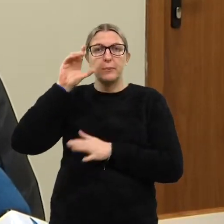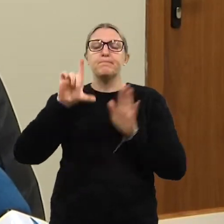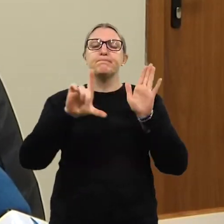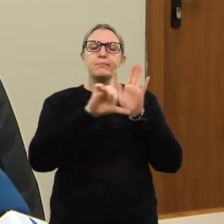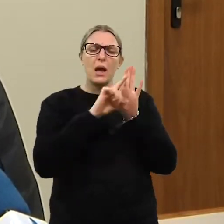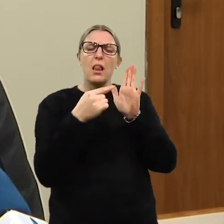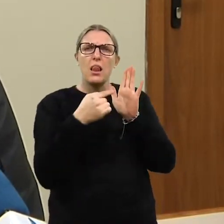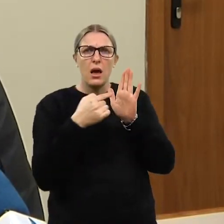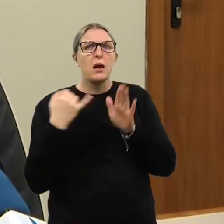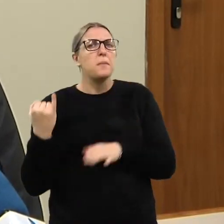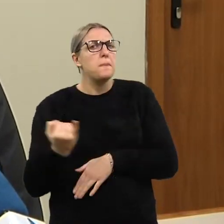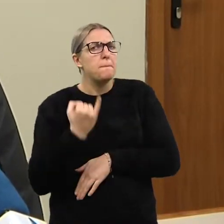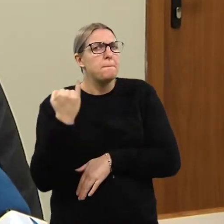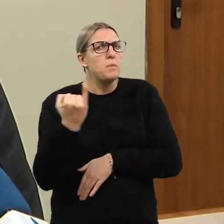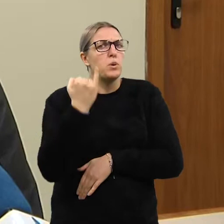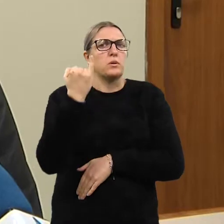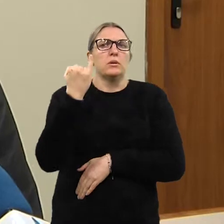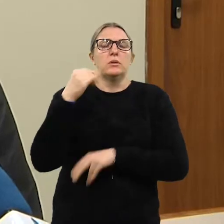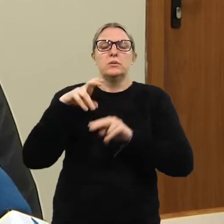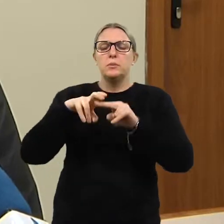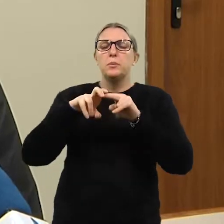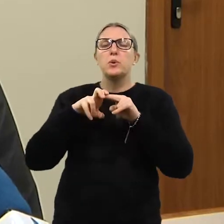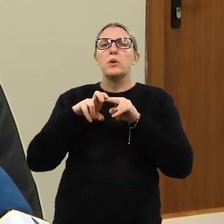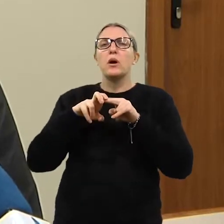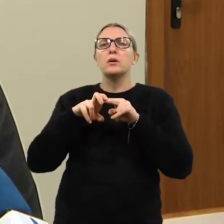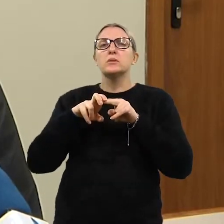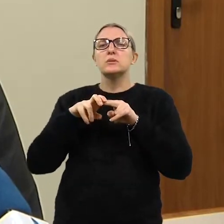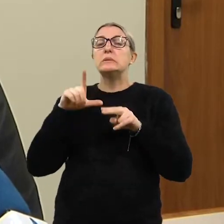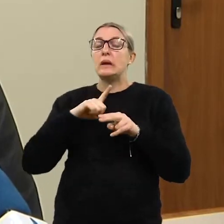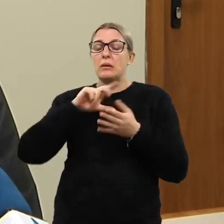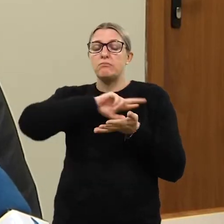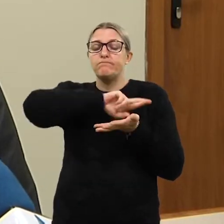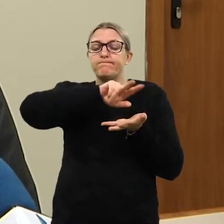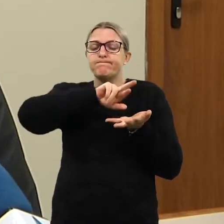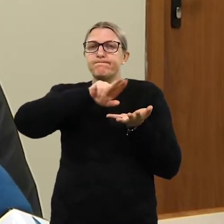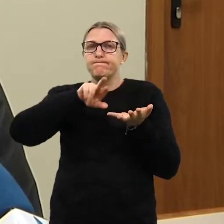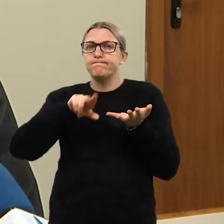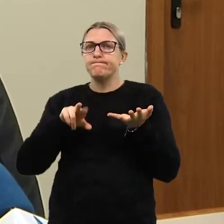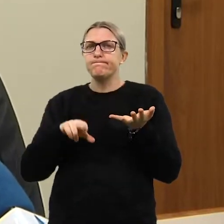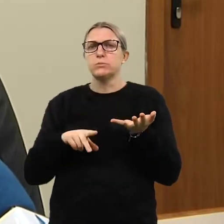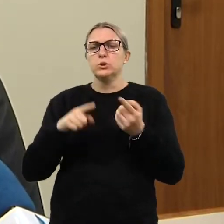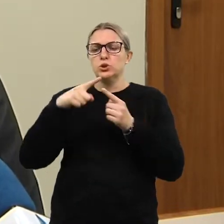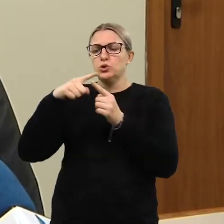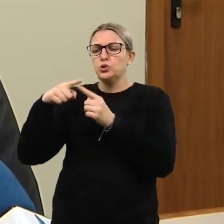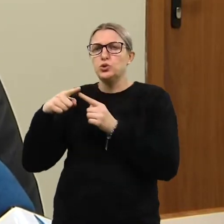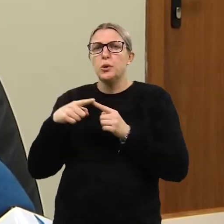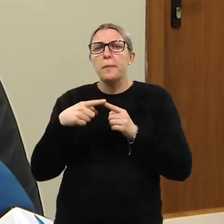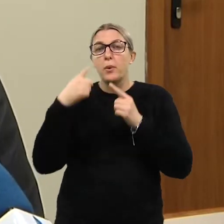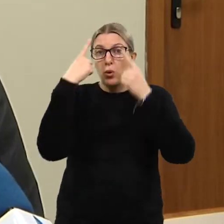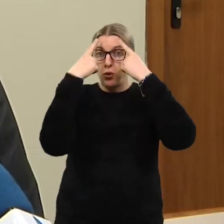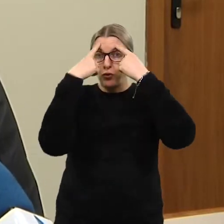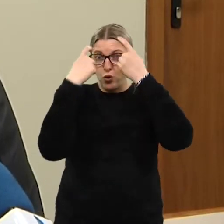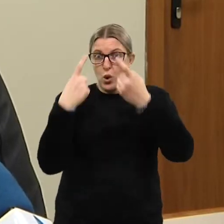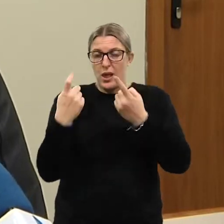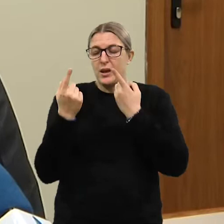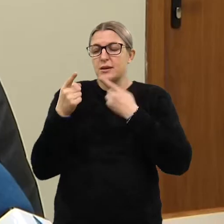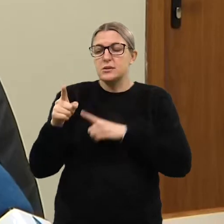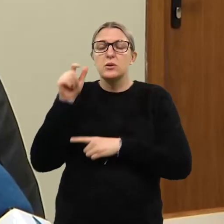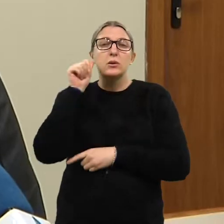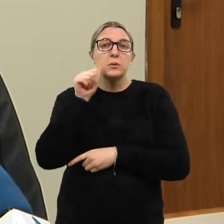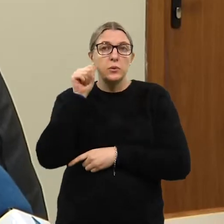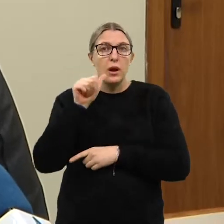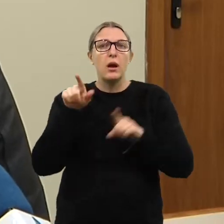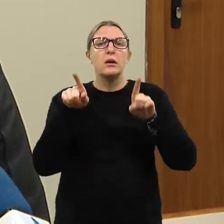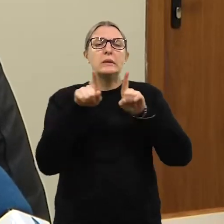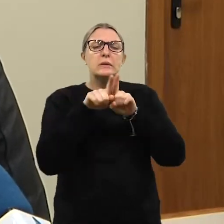em razão das inúmeras formas de violência contra a mulher, né, que existem. E as medidas que a gente chama de medidas